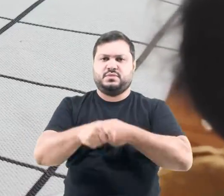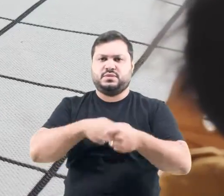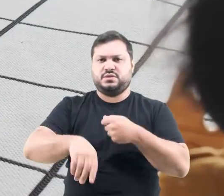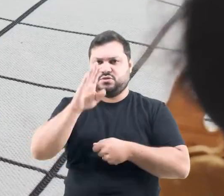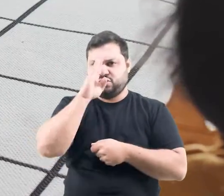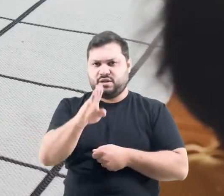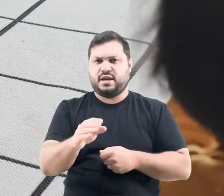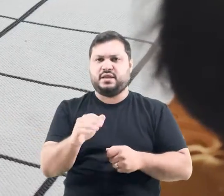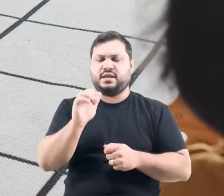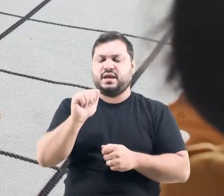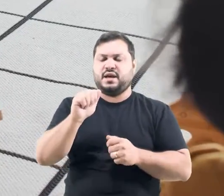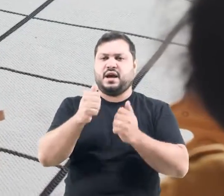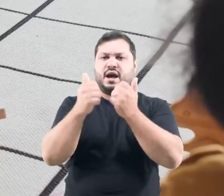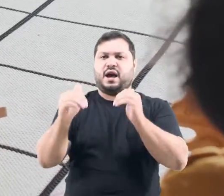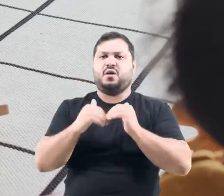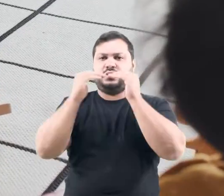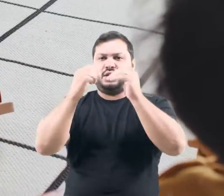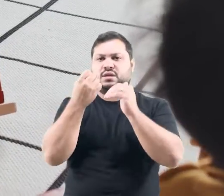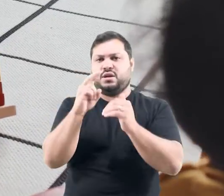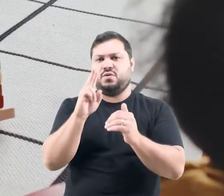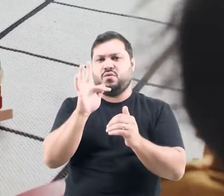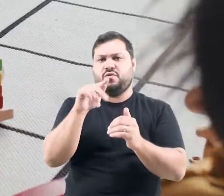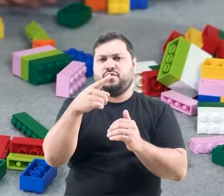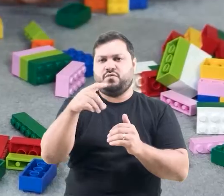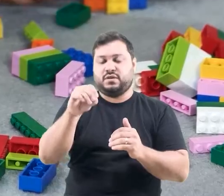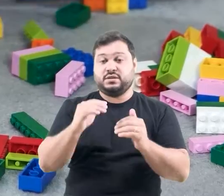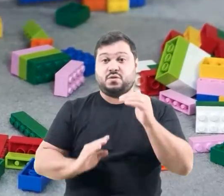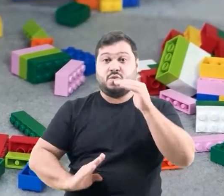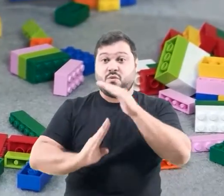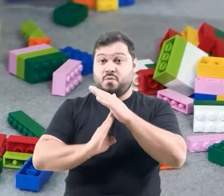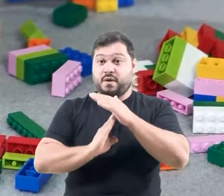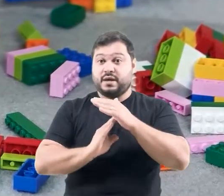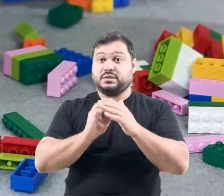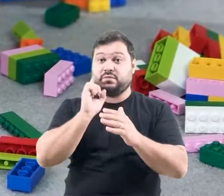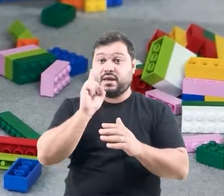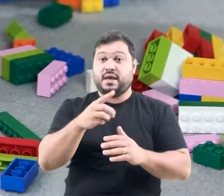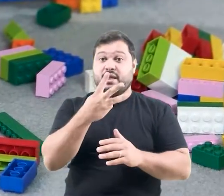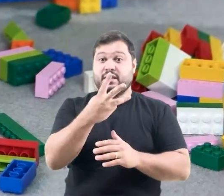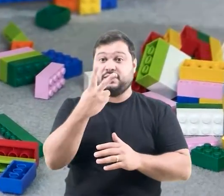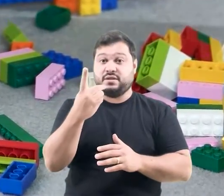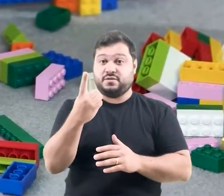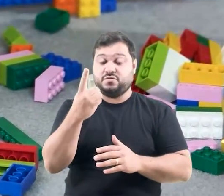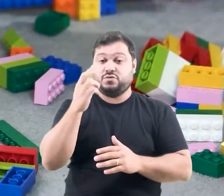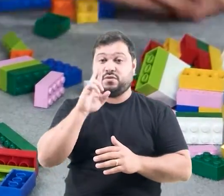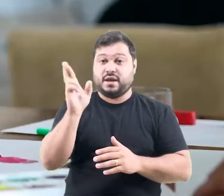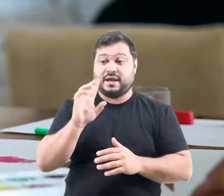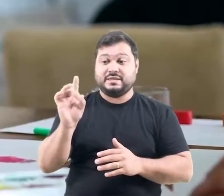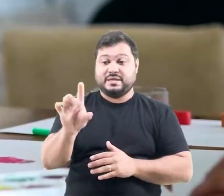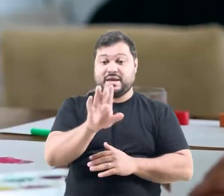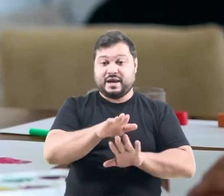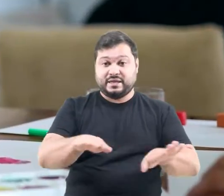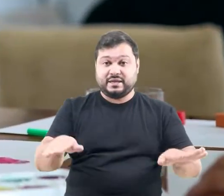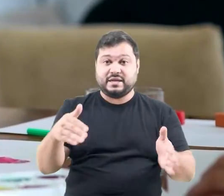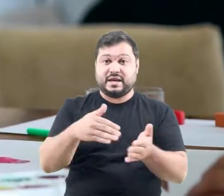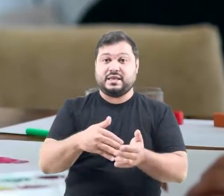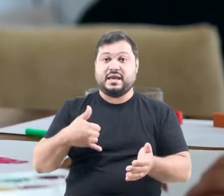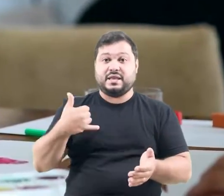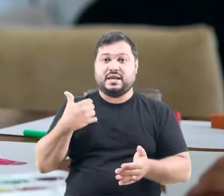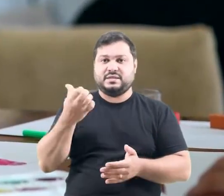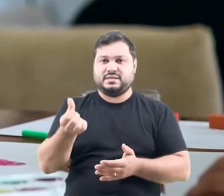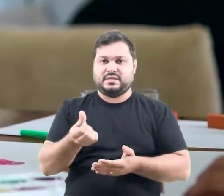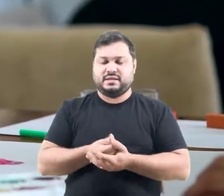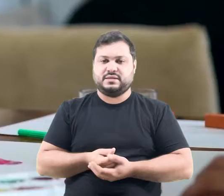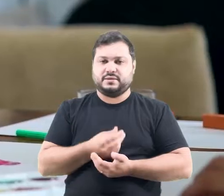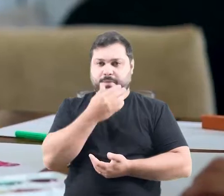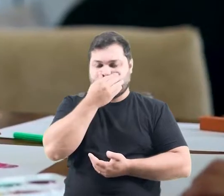administração direta, autárquica ou fundacional. O valor máximo é de R$ 321 por criança de até